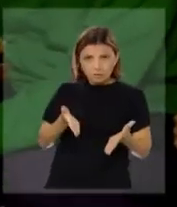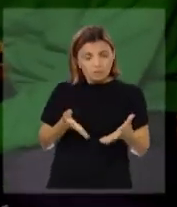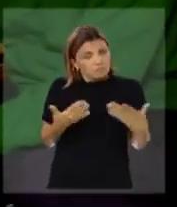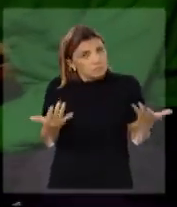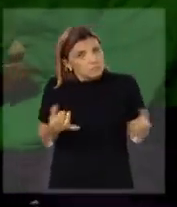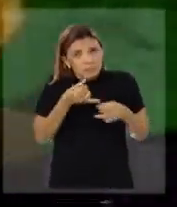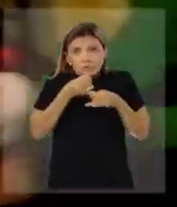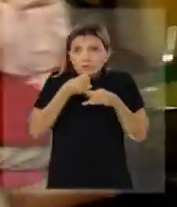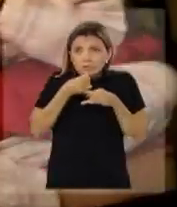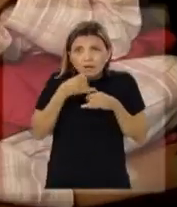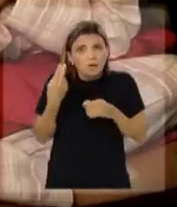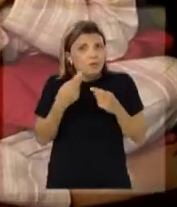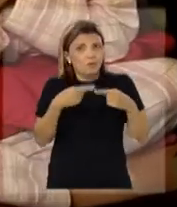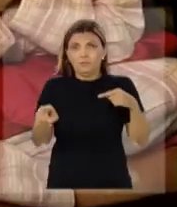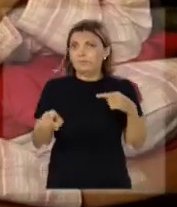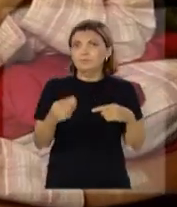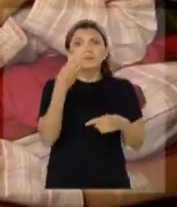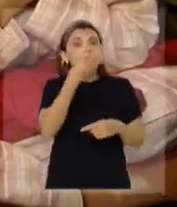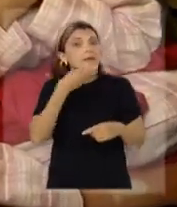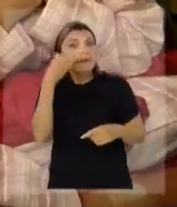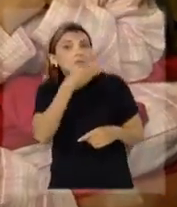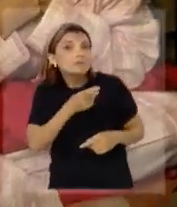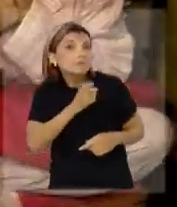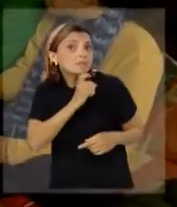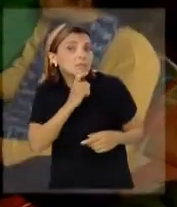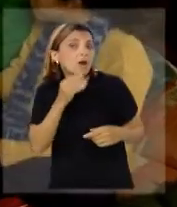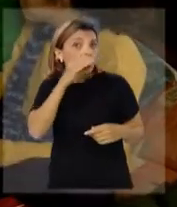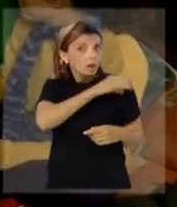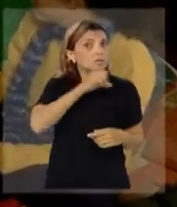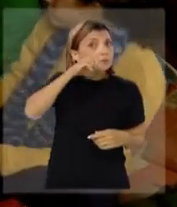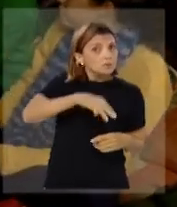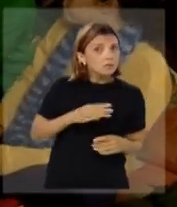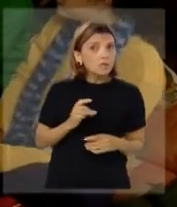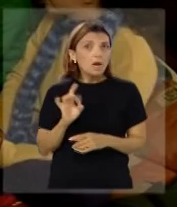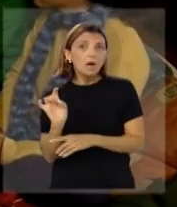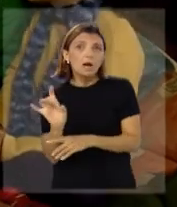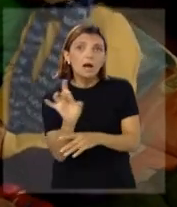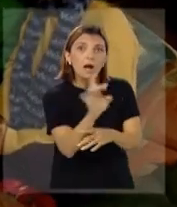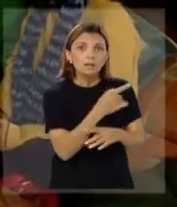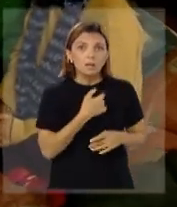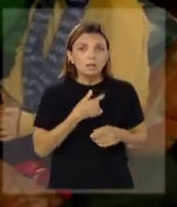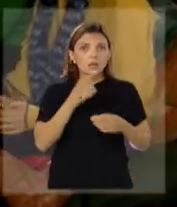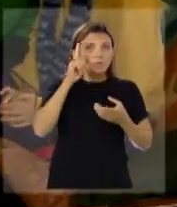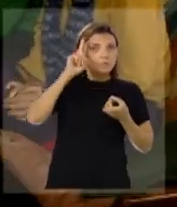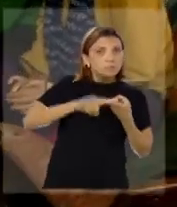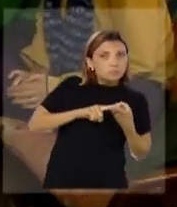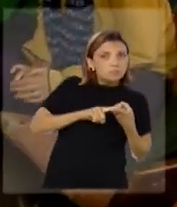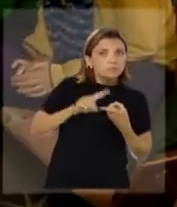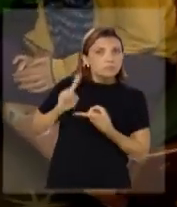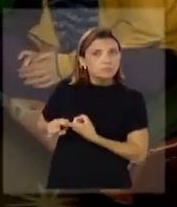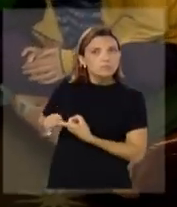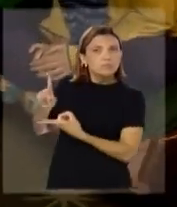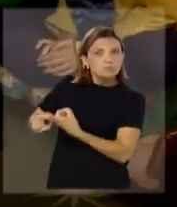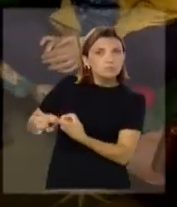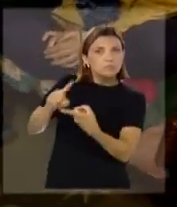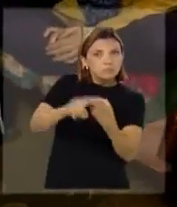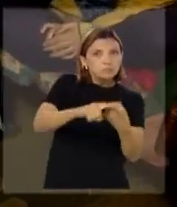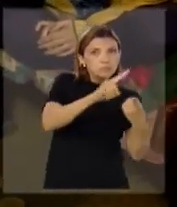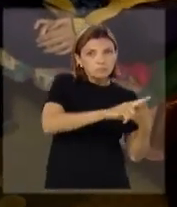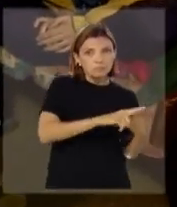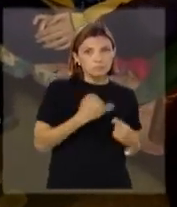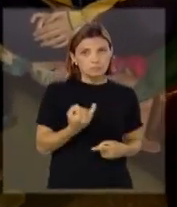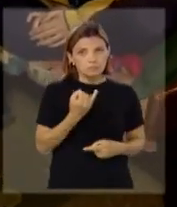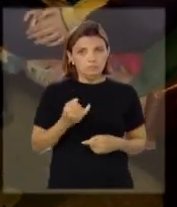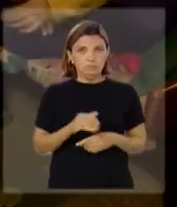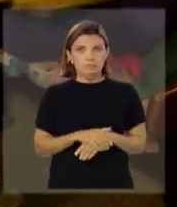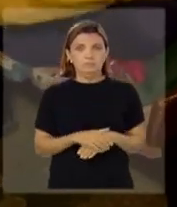Então? É, tomar chimarrão frio ou com açúcar é uma furada, né? O certo é cada um tomar uma cuia inteira. Aí depois enche com água quente de novo e